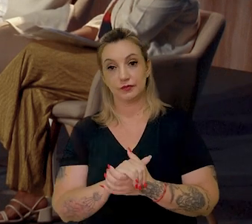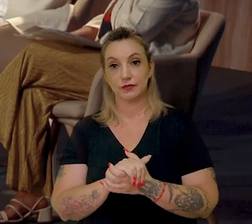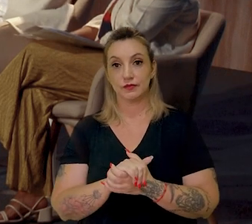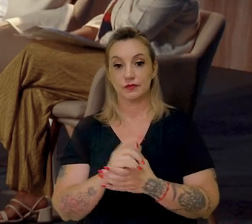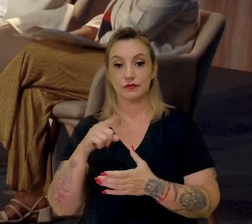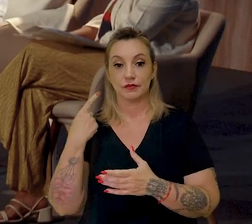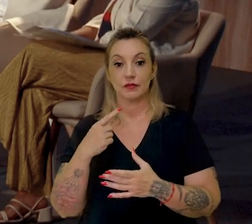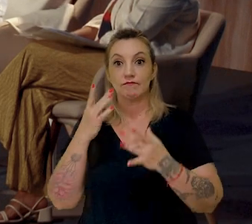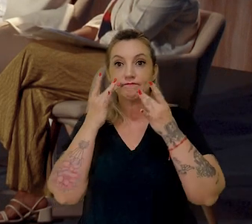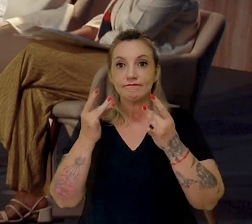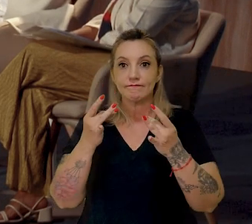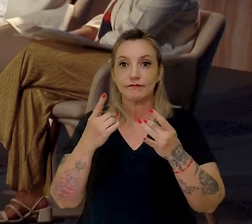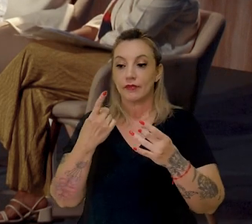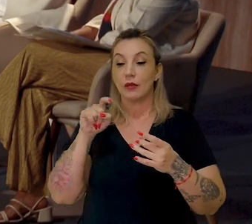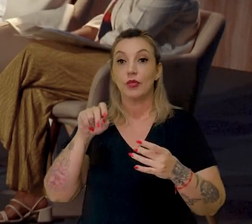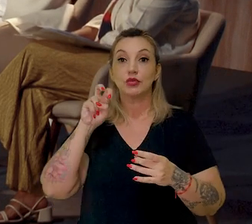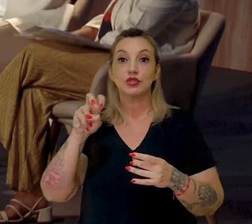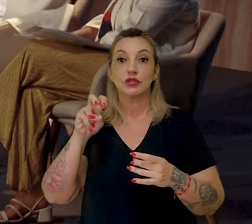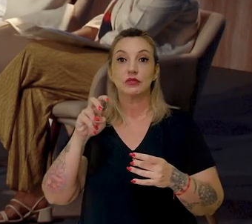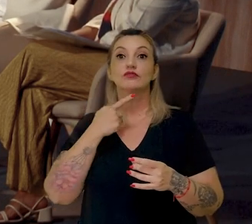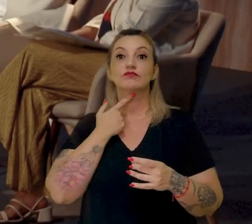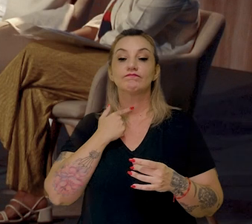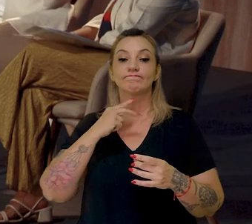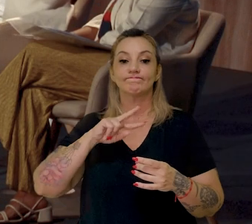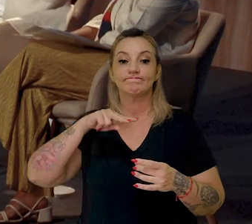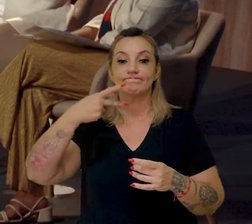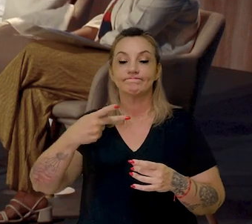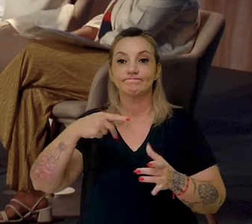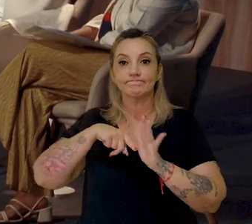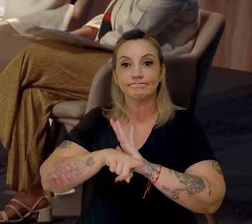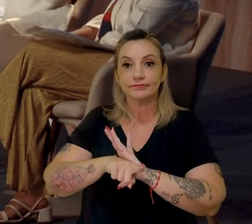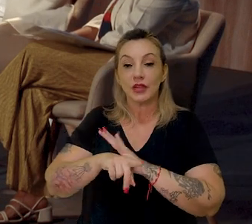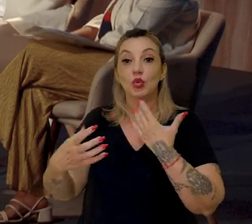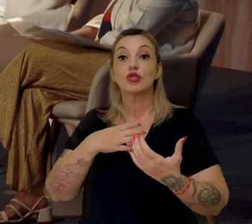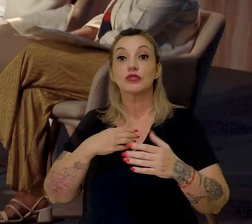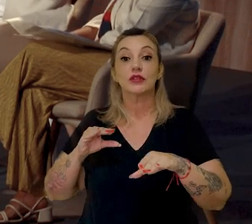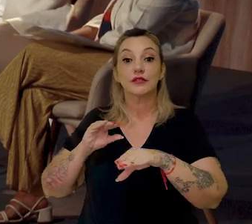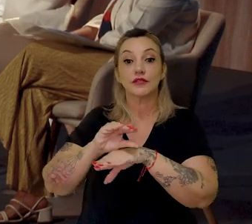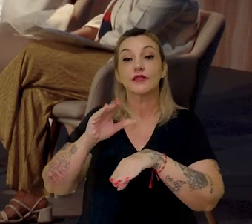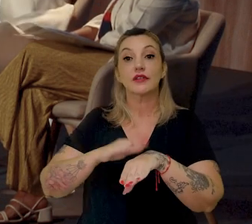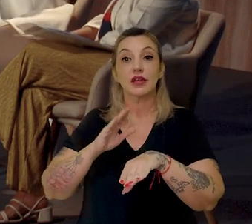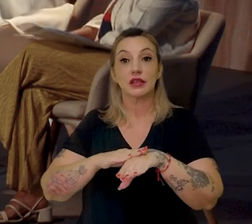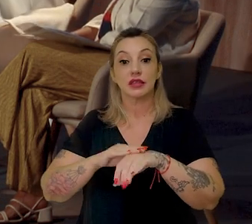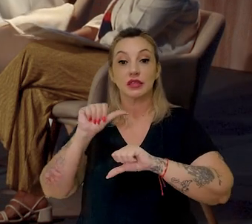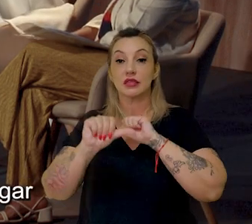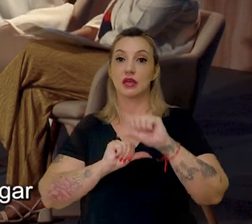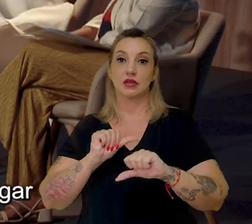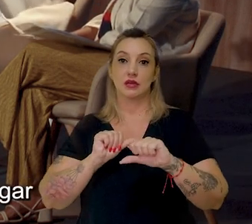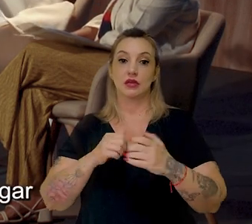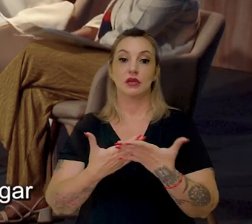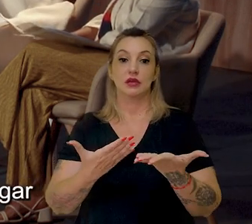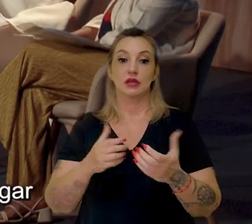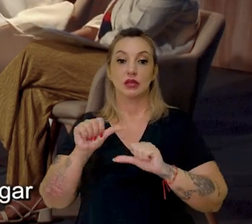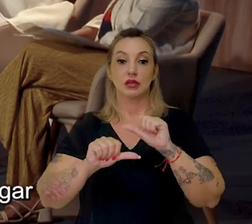a nossa ambição né 1.5 mas eh mais profundamente Que tipo de investimento a gente vai fazer para transformar então